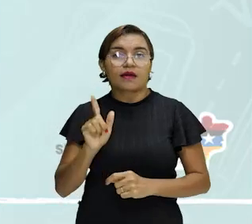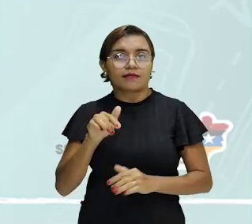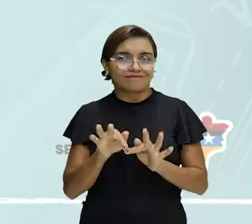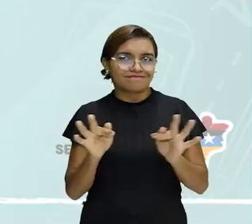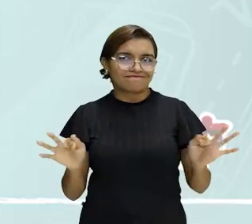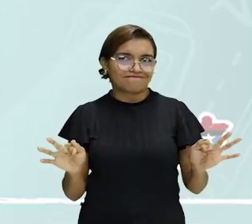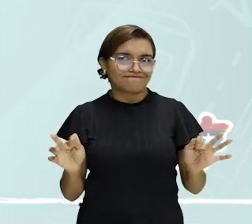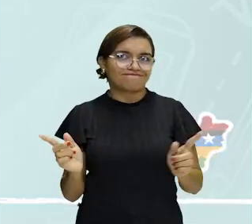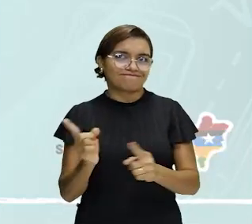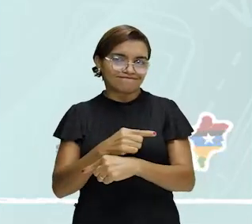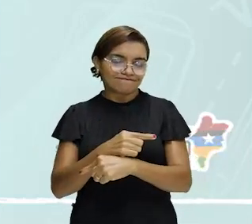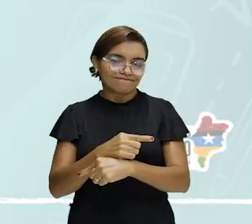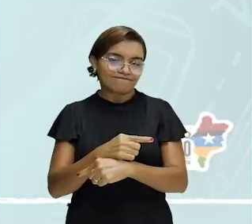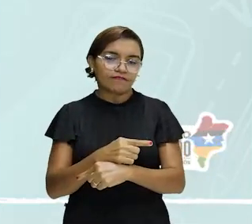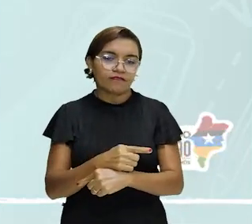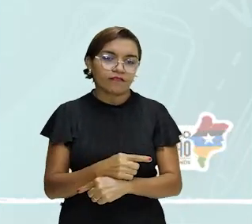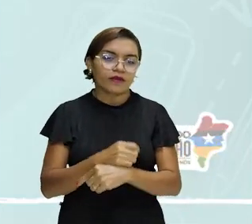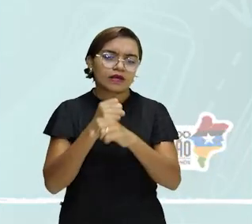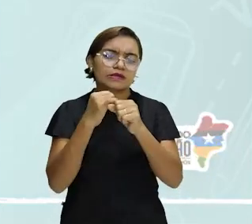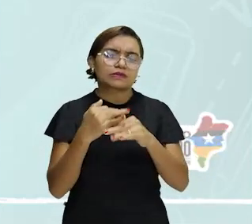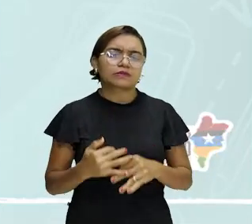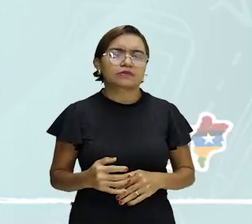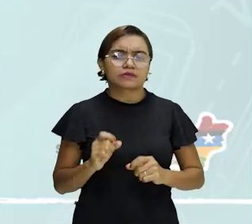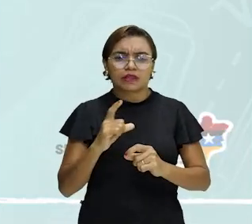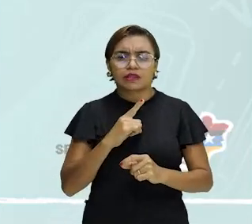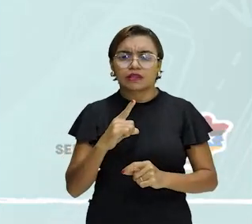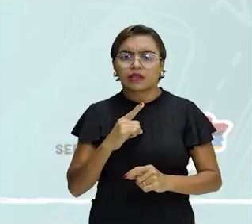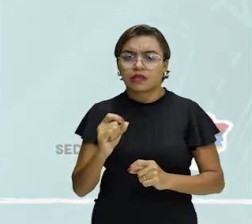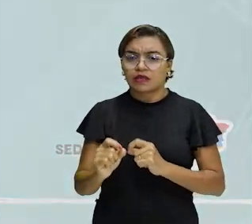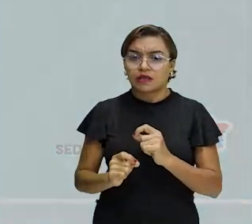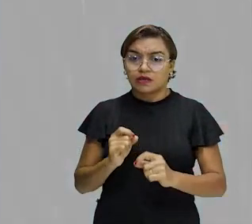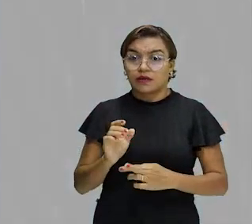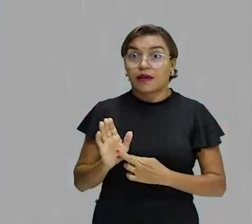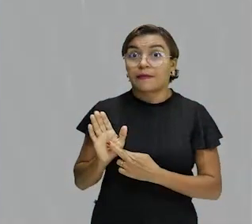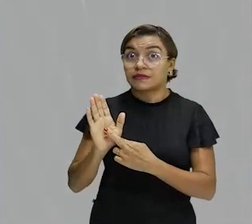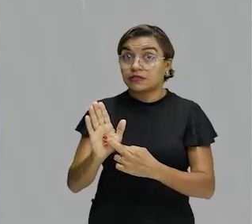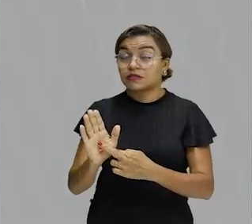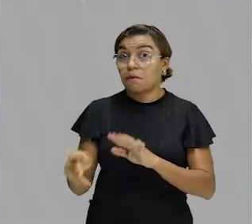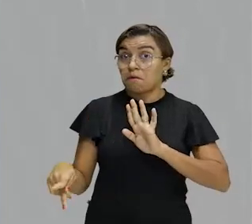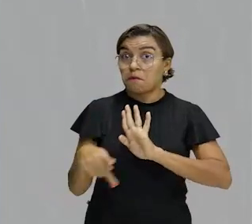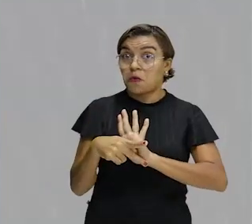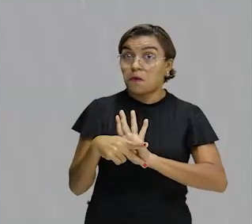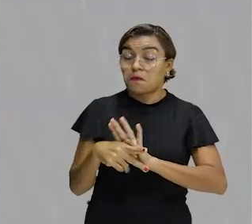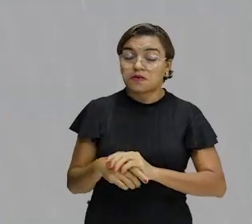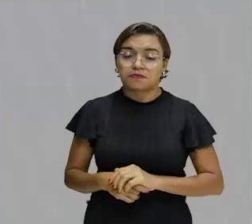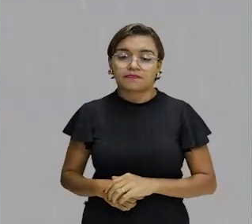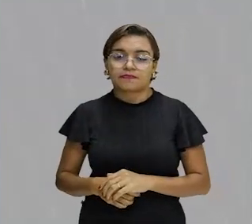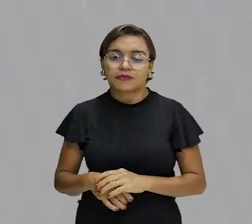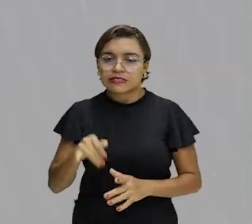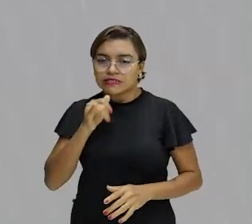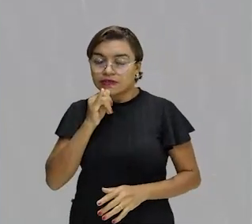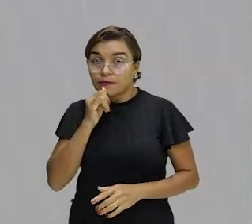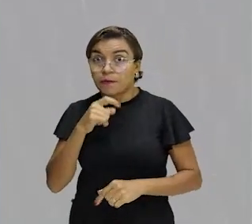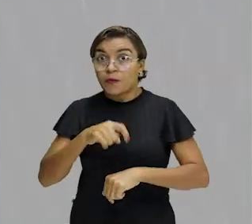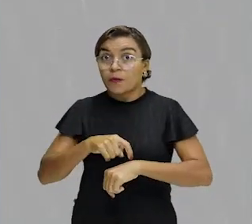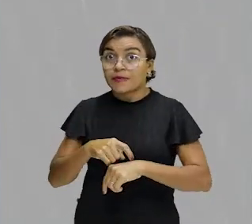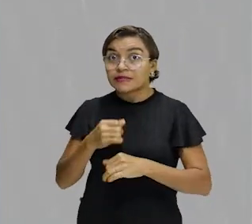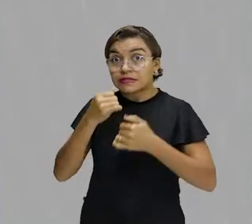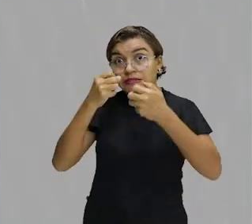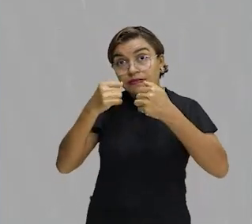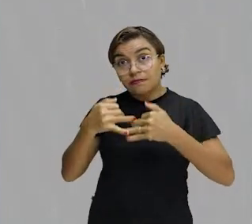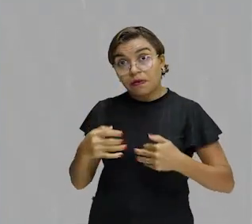pelos números pelos elementos 1, 2, 2,5, 3 e 7. Agora sim, bem aqui,